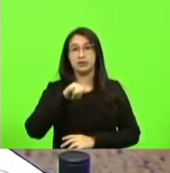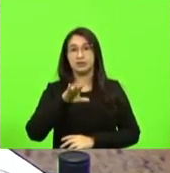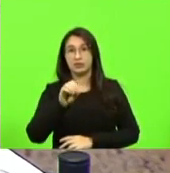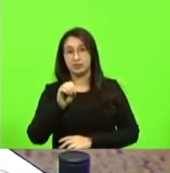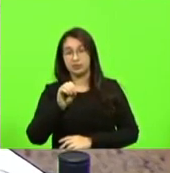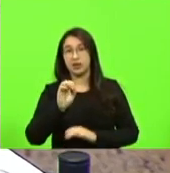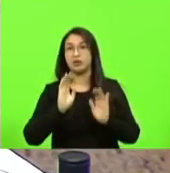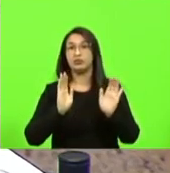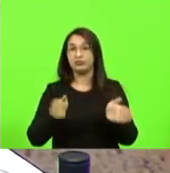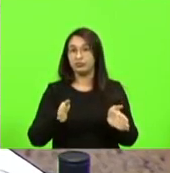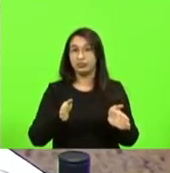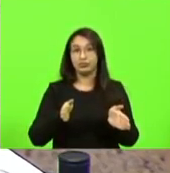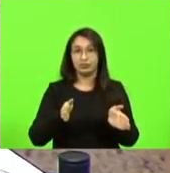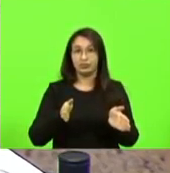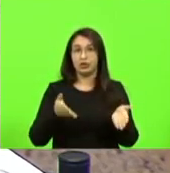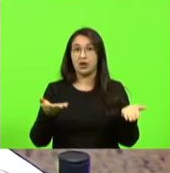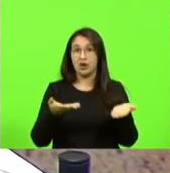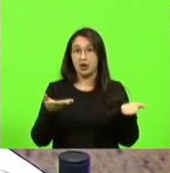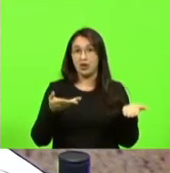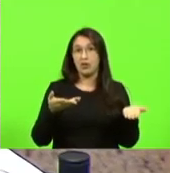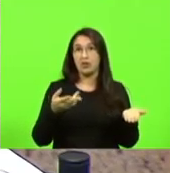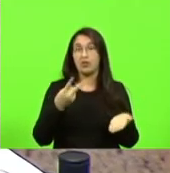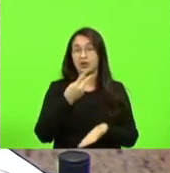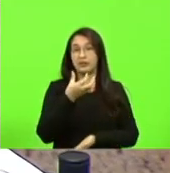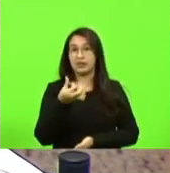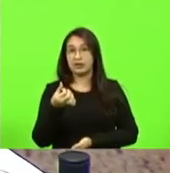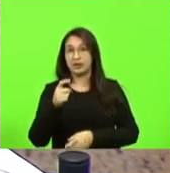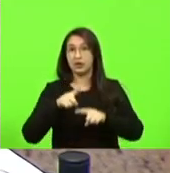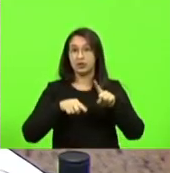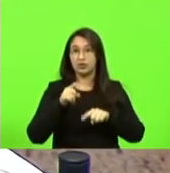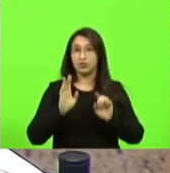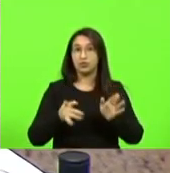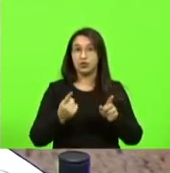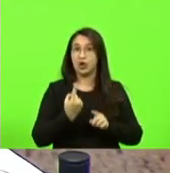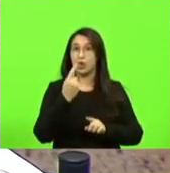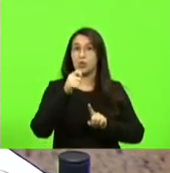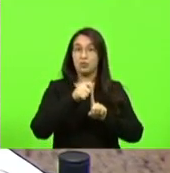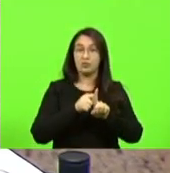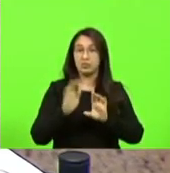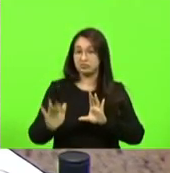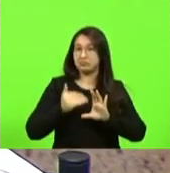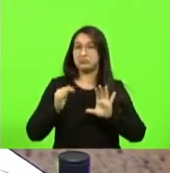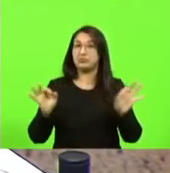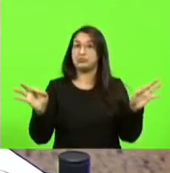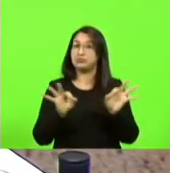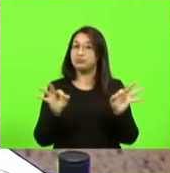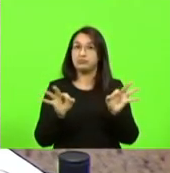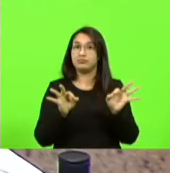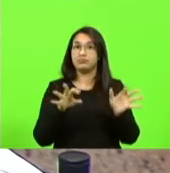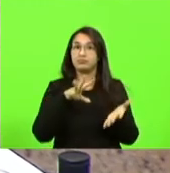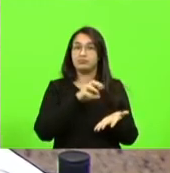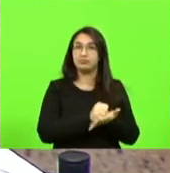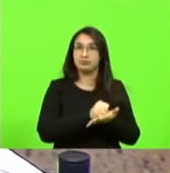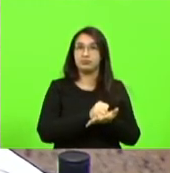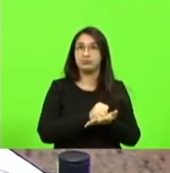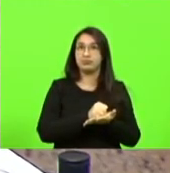e já passou a 26 de Junho já passaram-se um mês e nós não recebemos ainda nessa casa o contrato